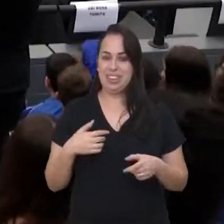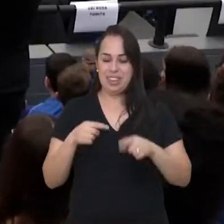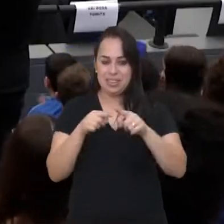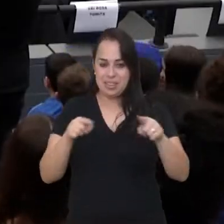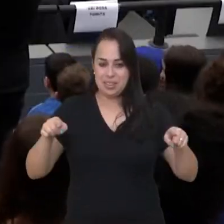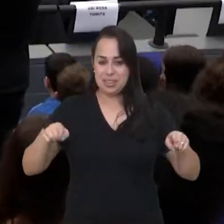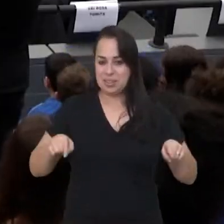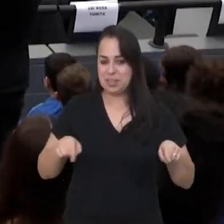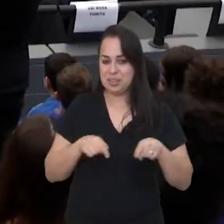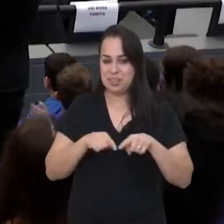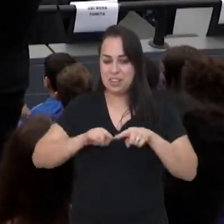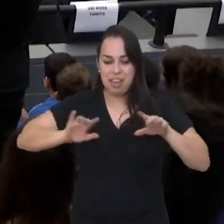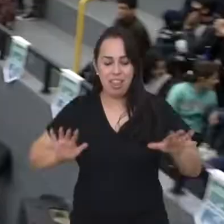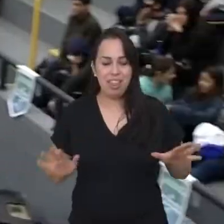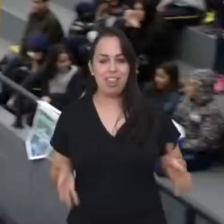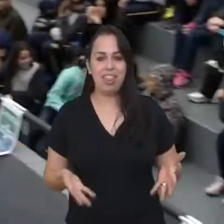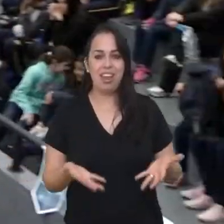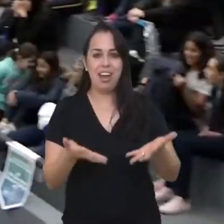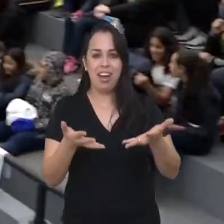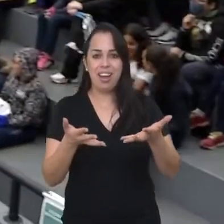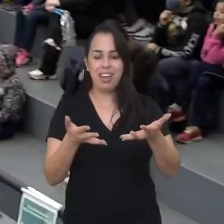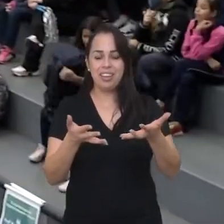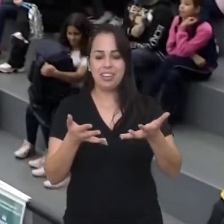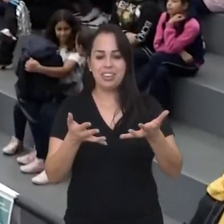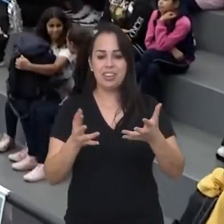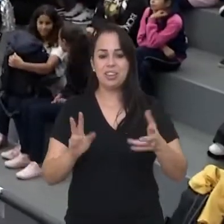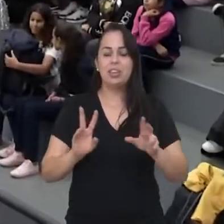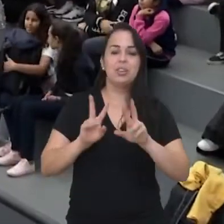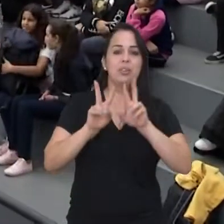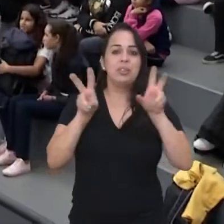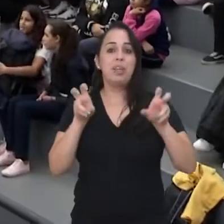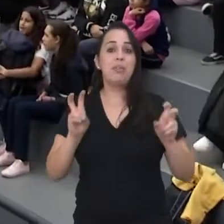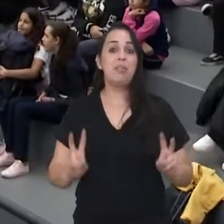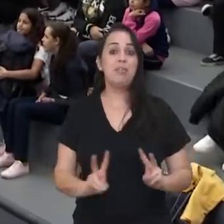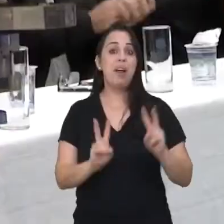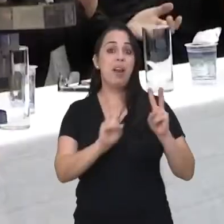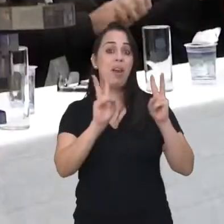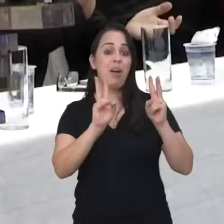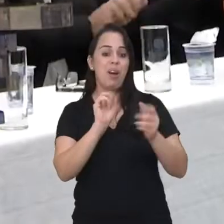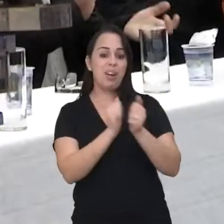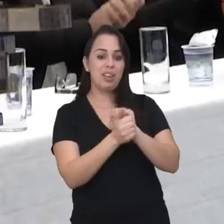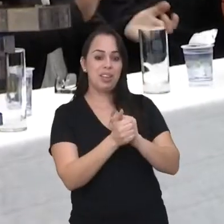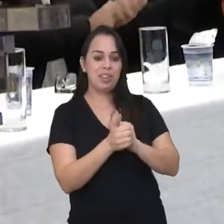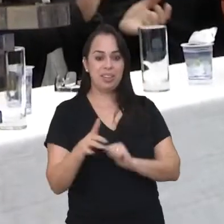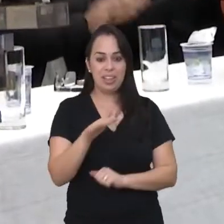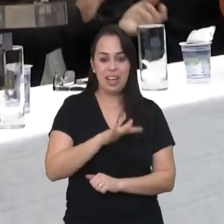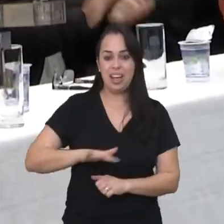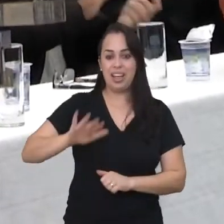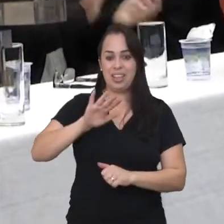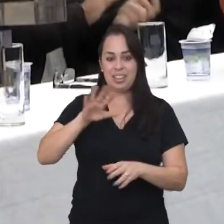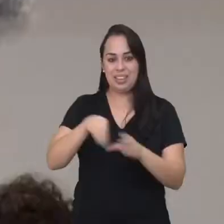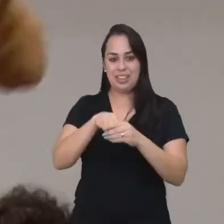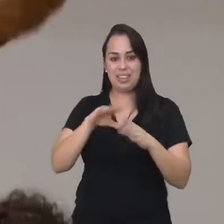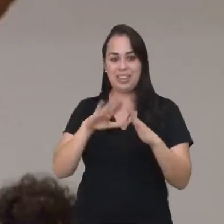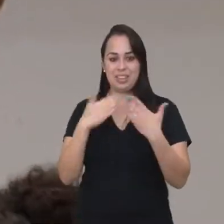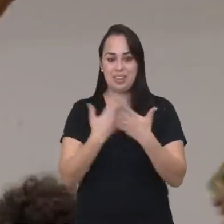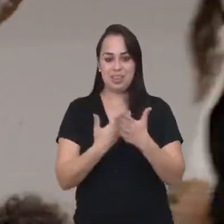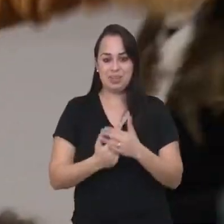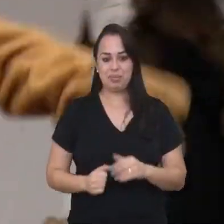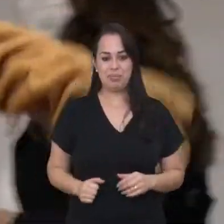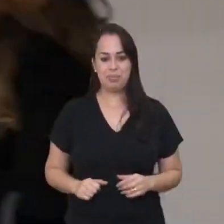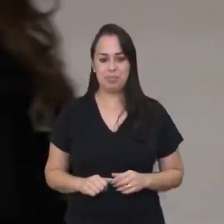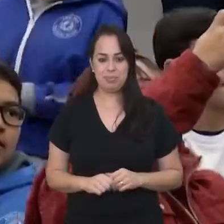às quadras que vai servir de inspiração para muitos sobre o valor do esporte na vida escolar.